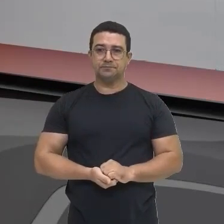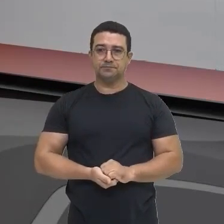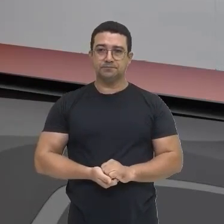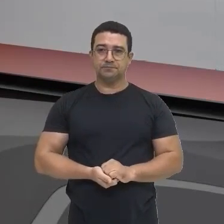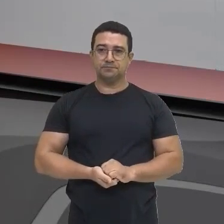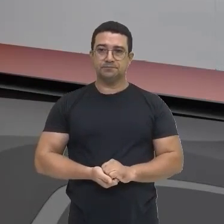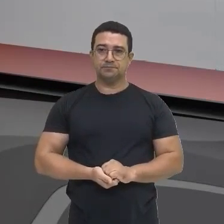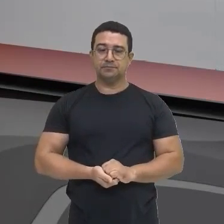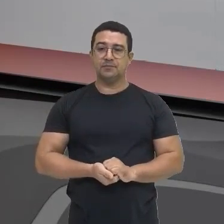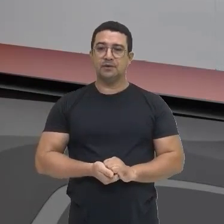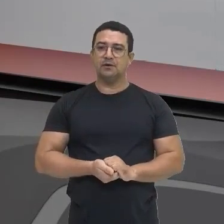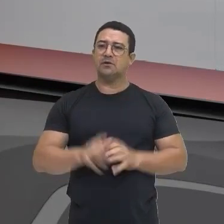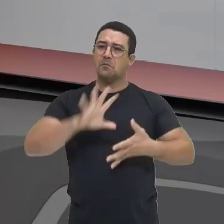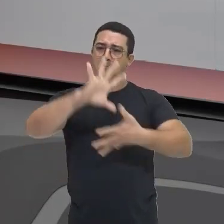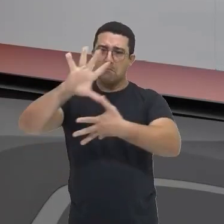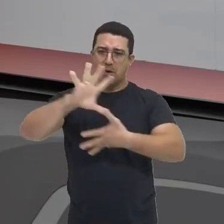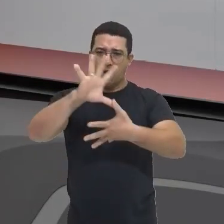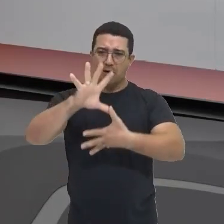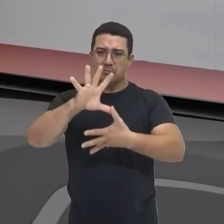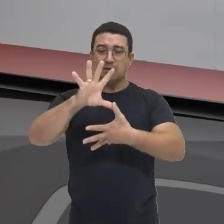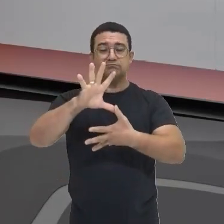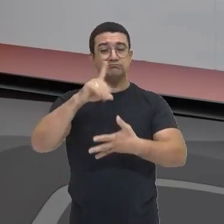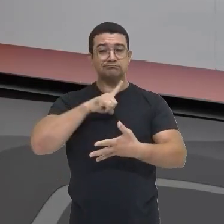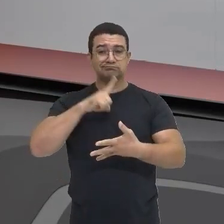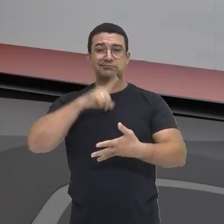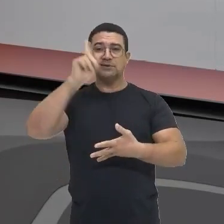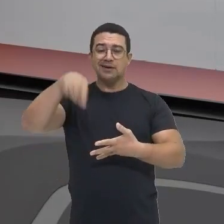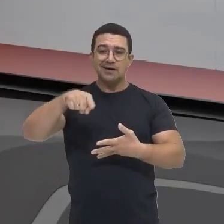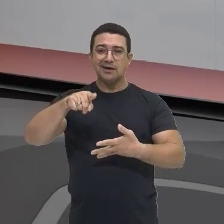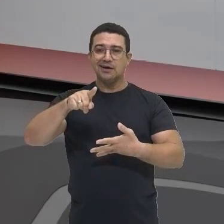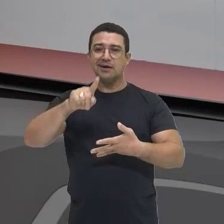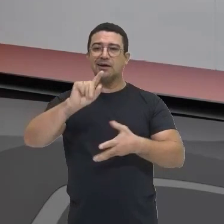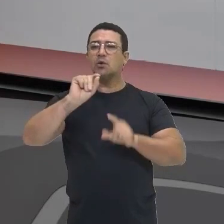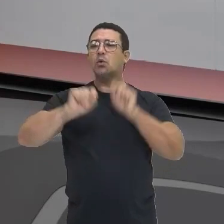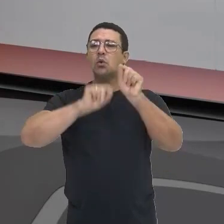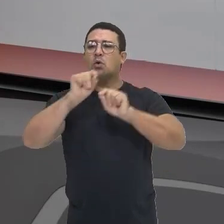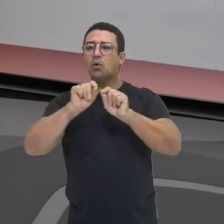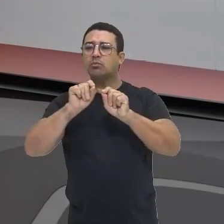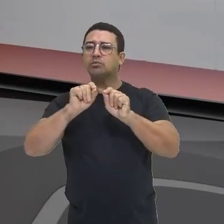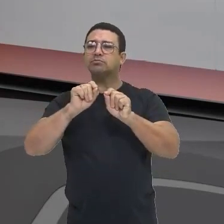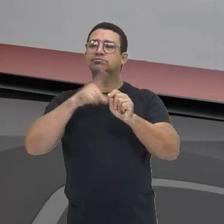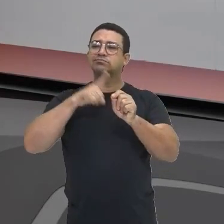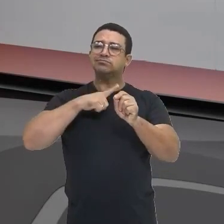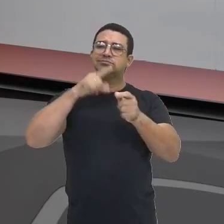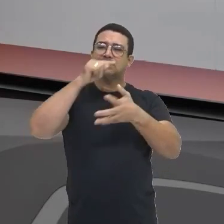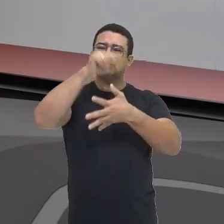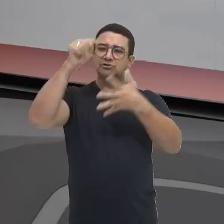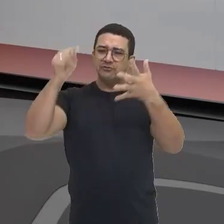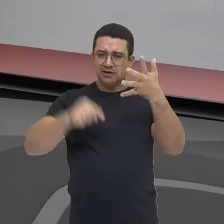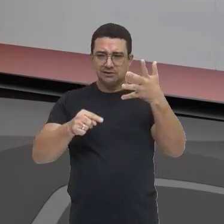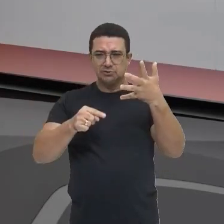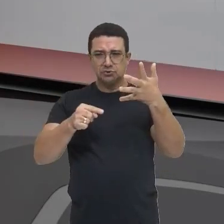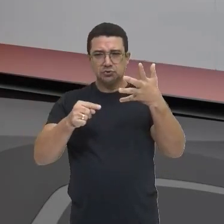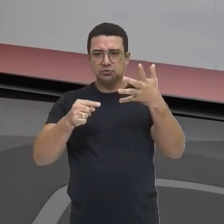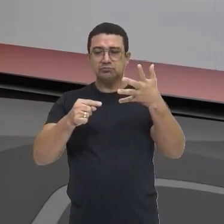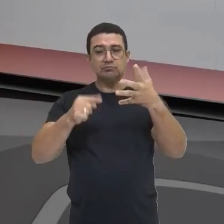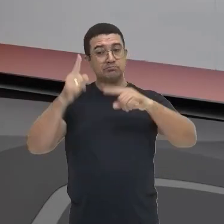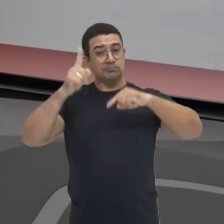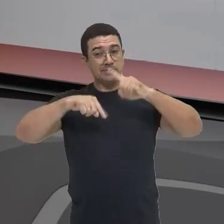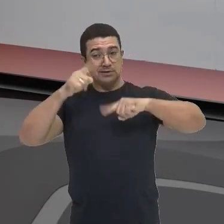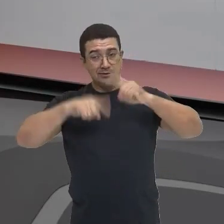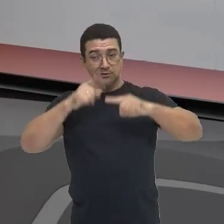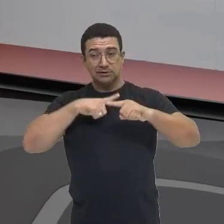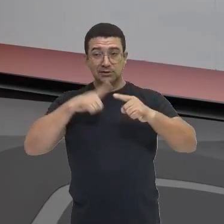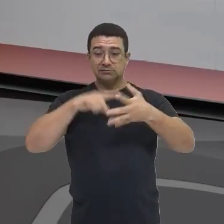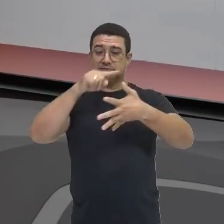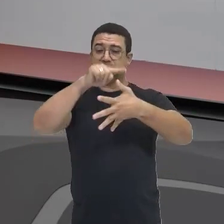só, esses mapas que a gente tem aí, eles são compostos por diversos elementos. Nós temos